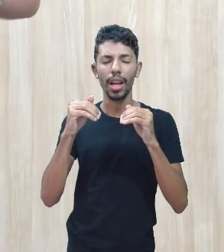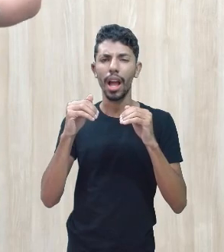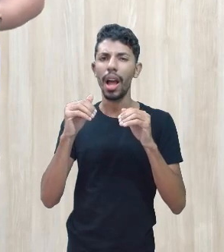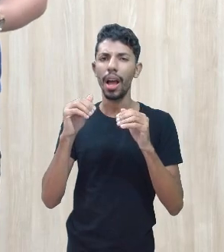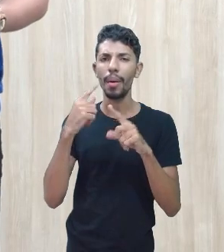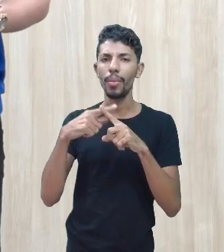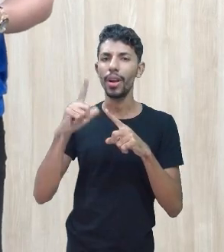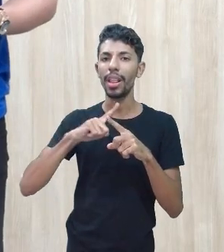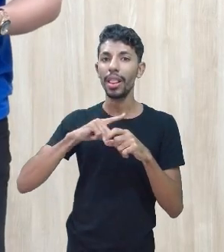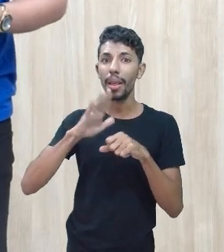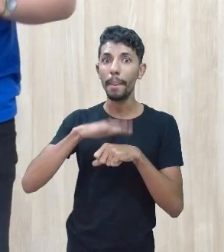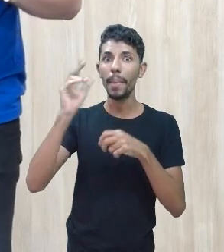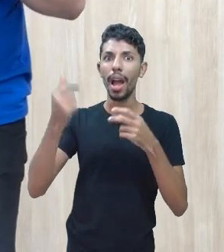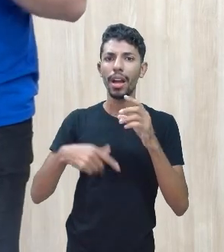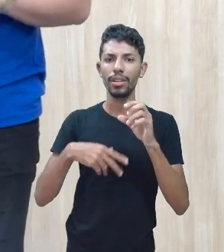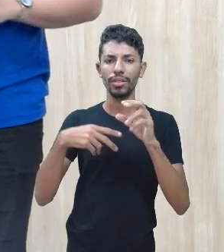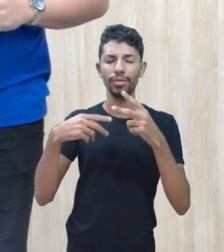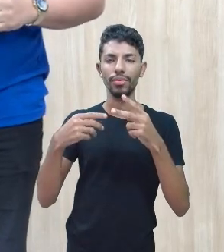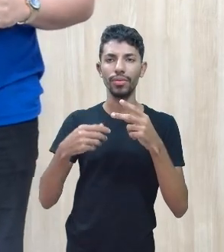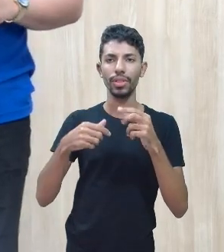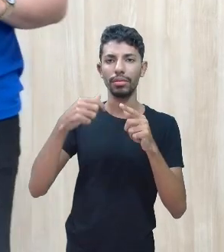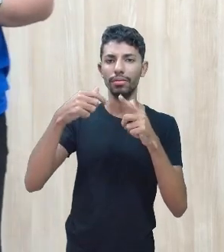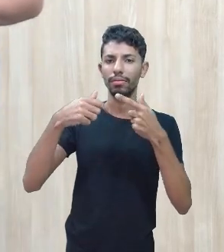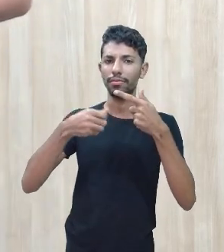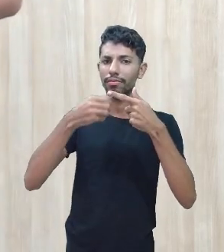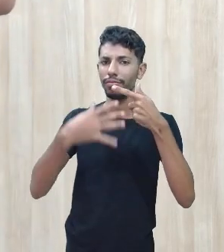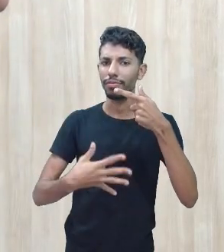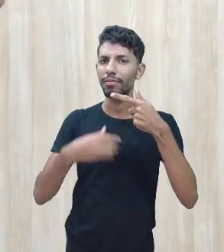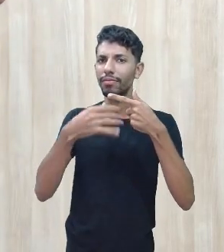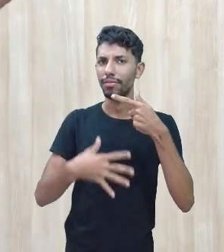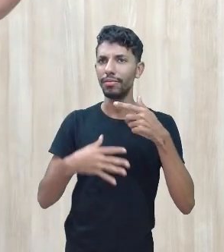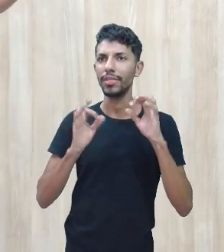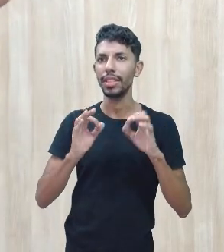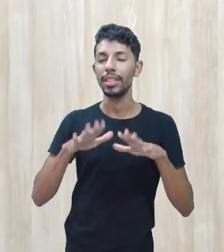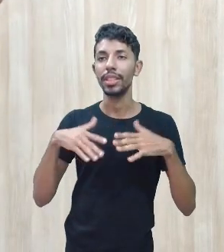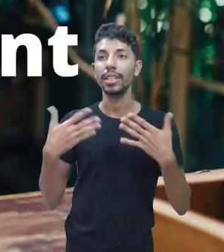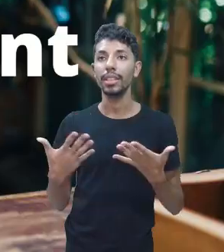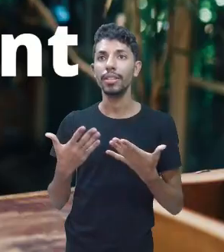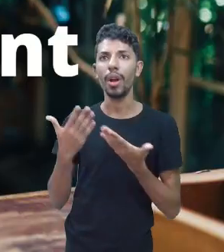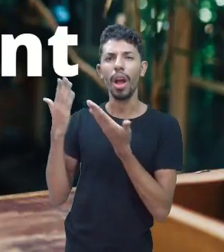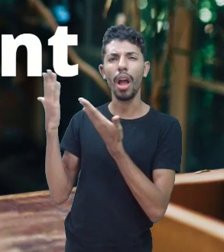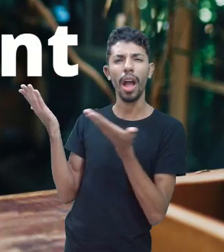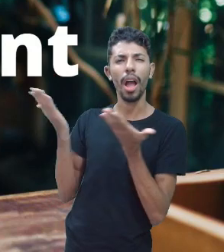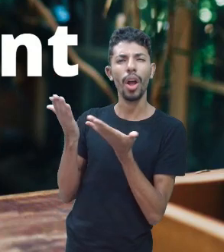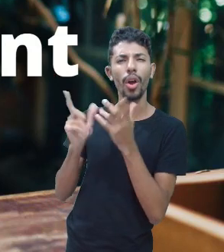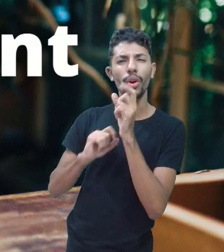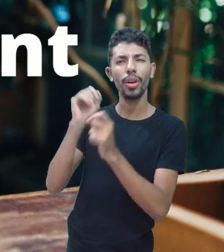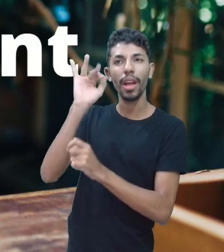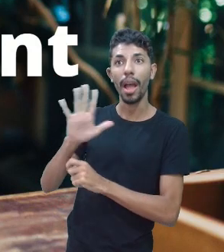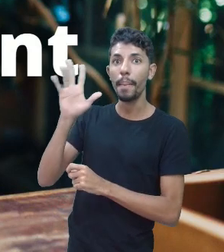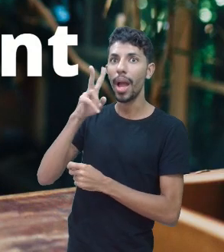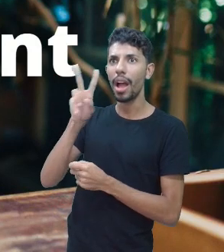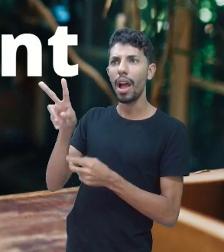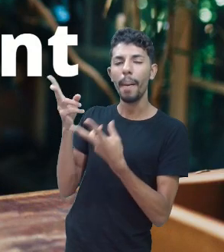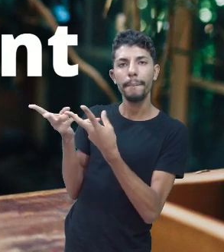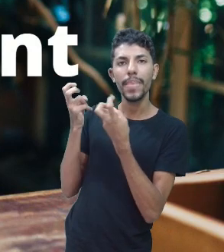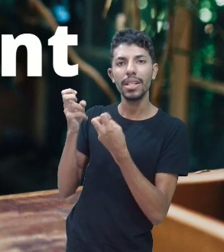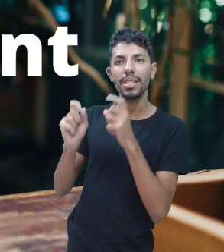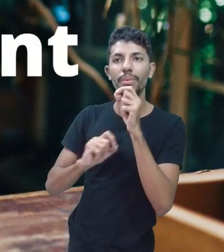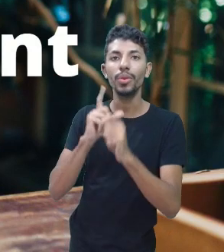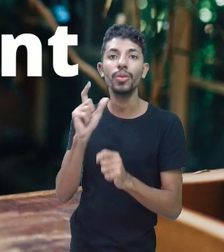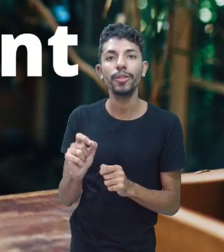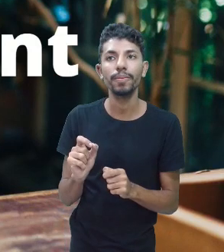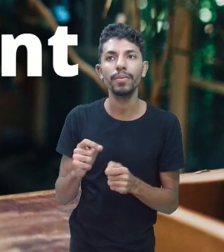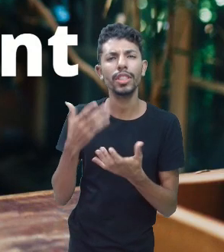mais vocabulário, tá bom? Então aí trata da atividade. E aí olhem bem a imagem, como eu já pedi a vocês, estudem